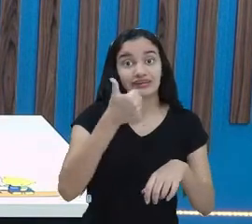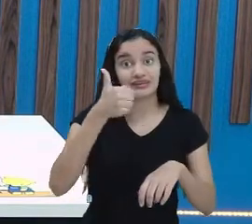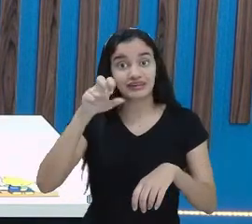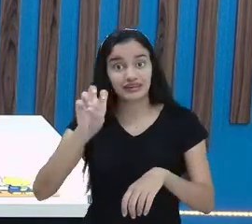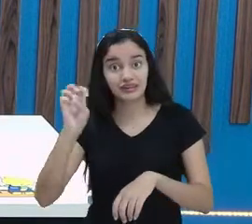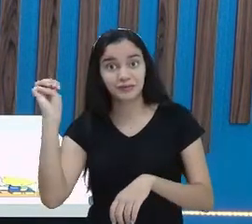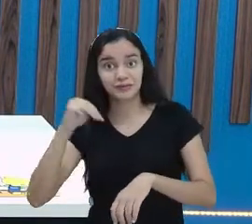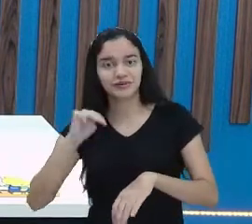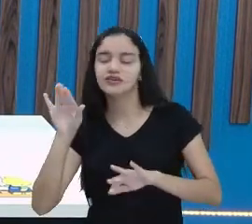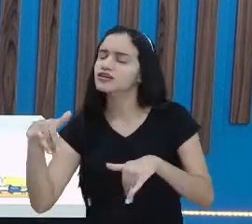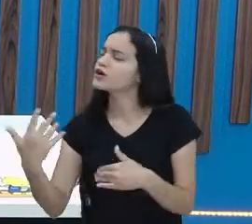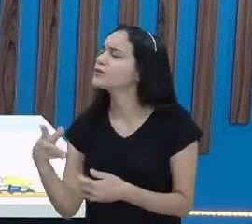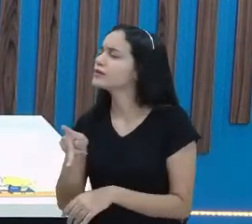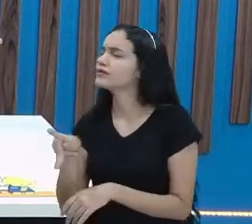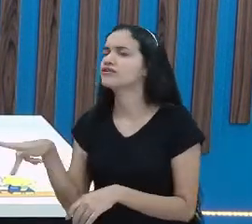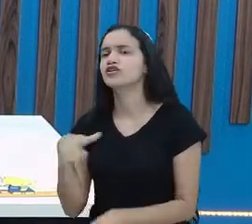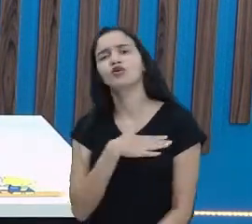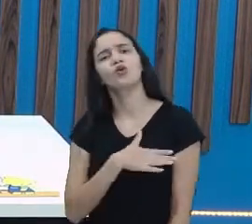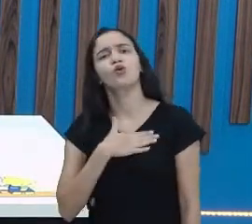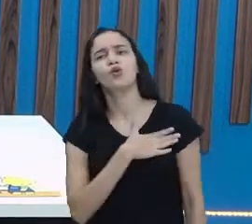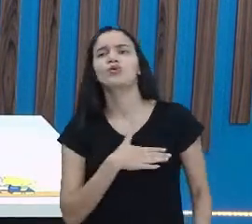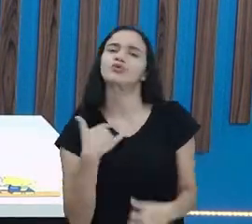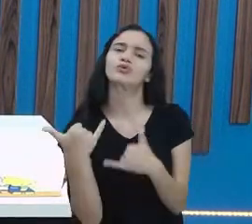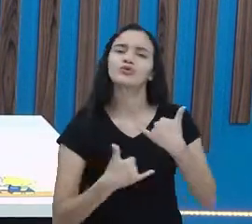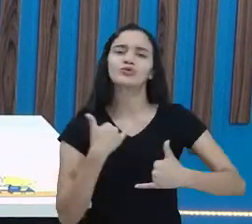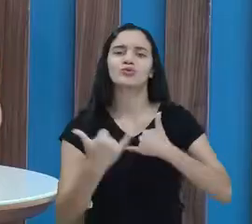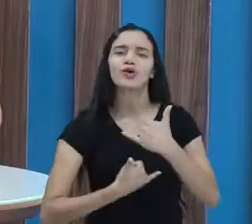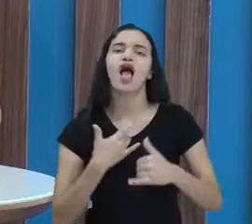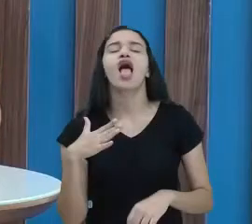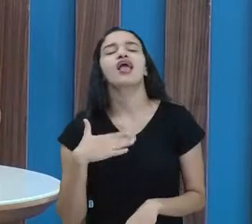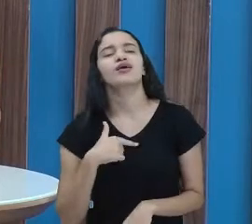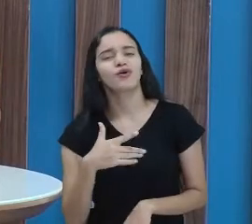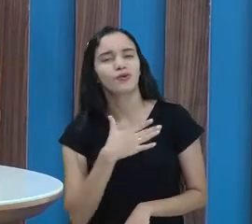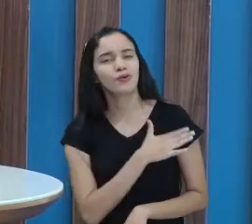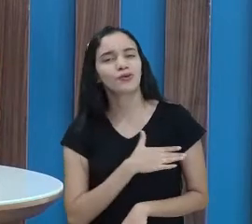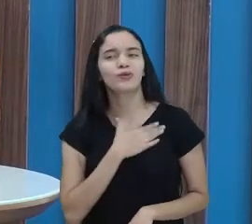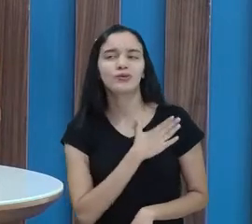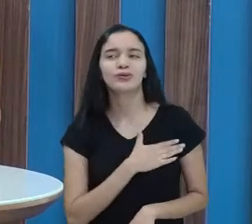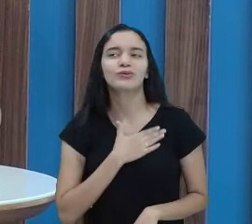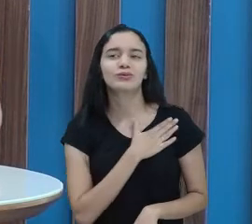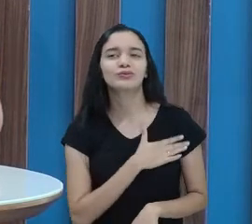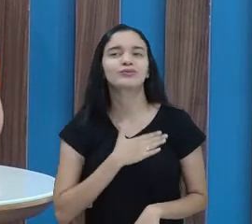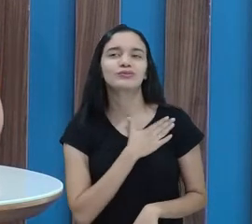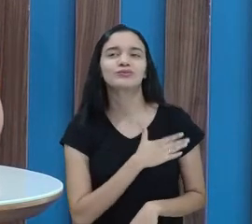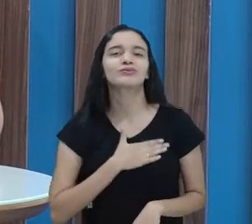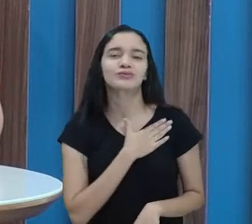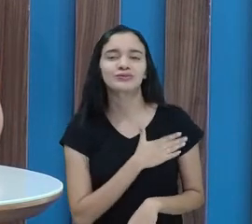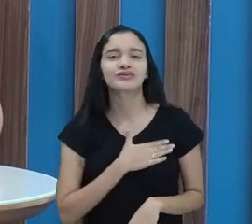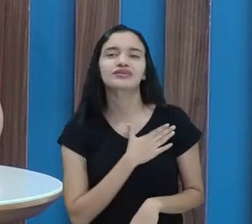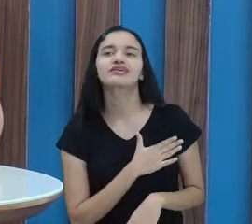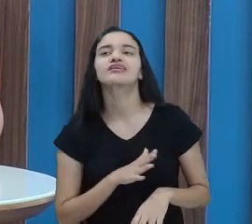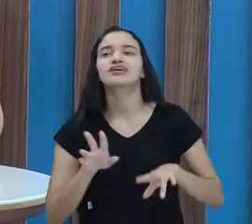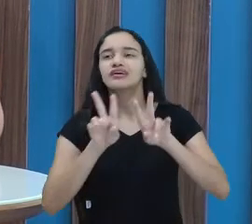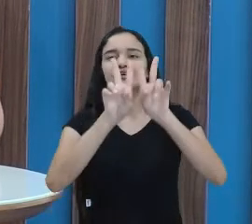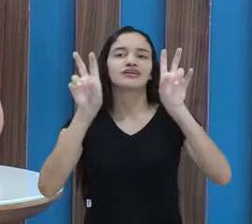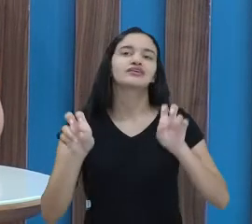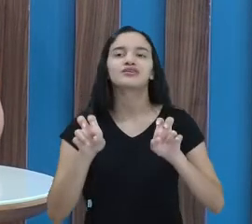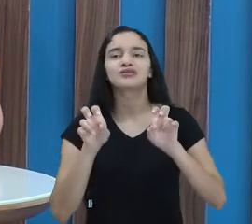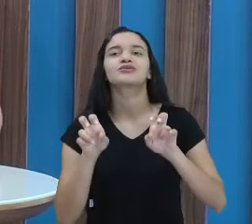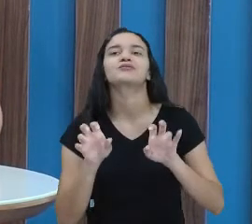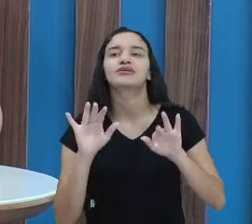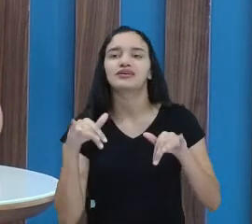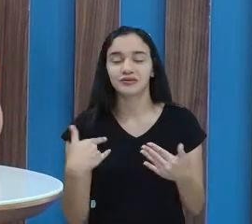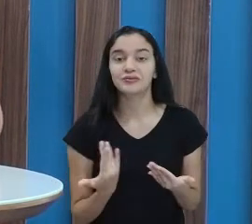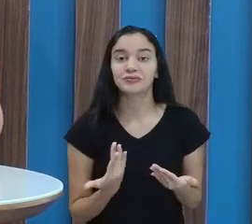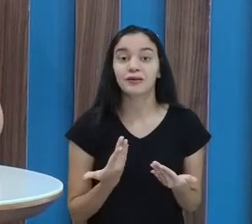minutos. E aí, professora Iris, gostou do joguinho? Eu gostei desse joguinho porque fez a gente refletir sobre o horário,